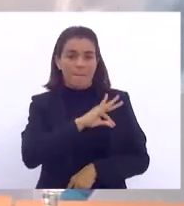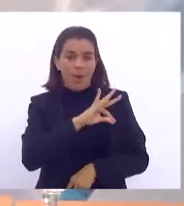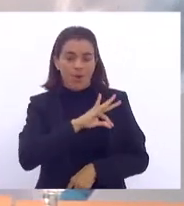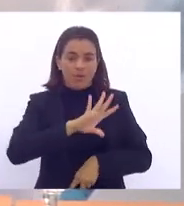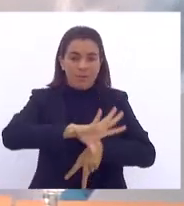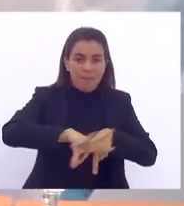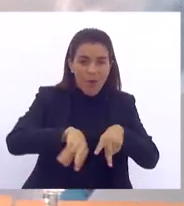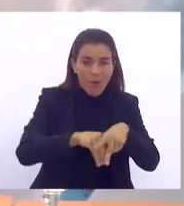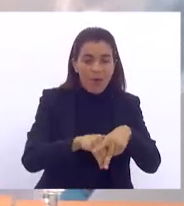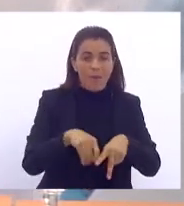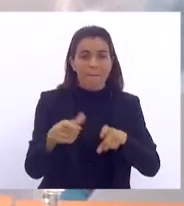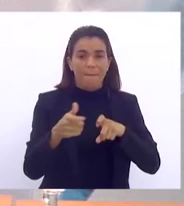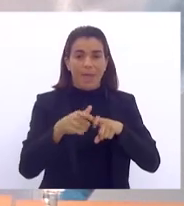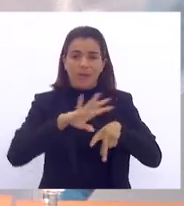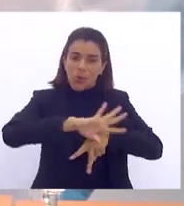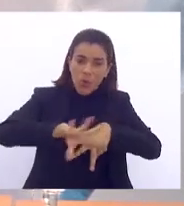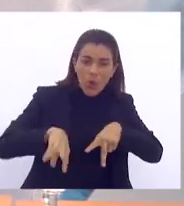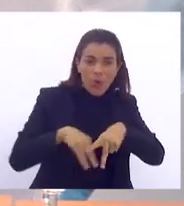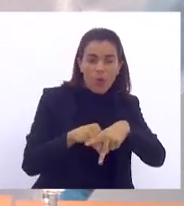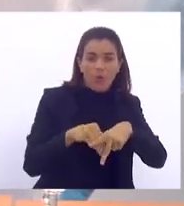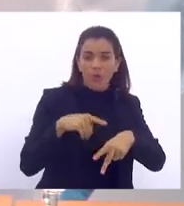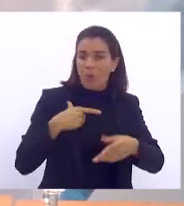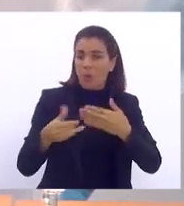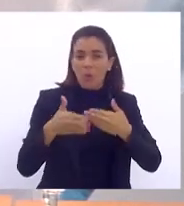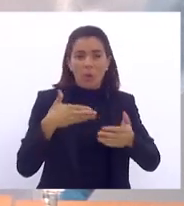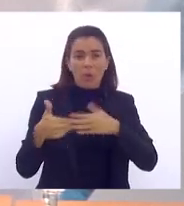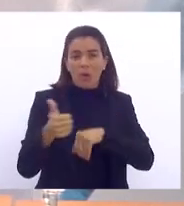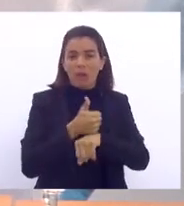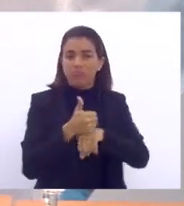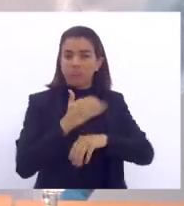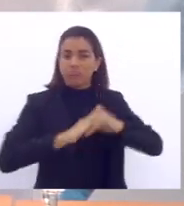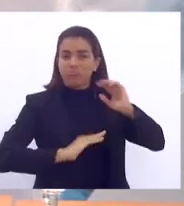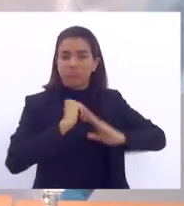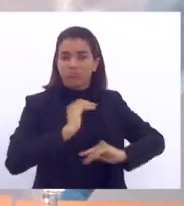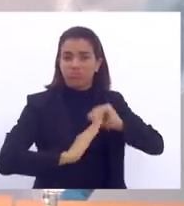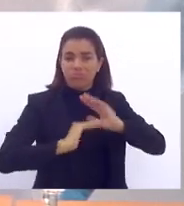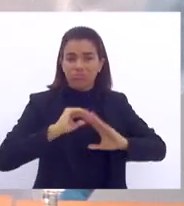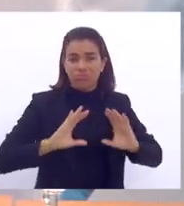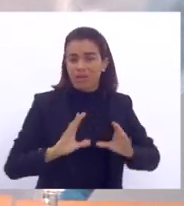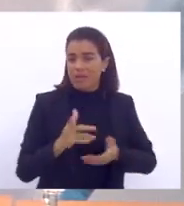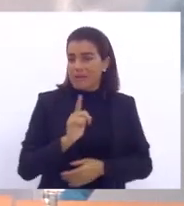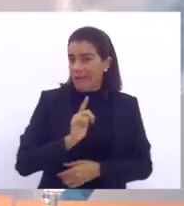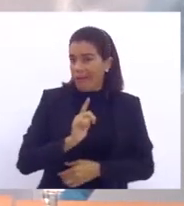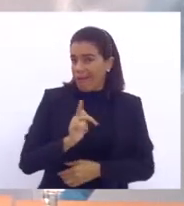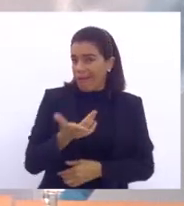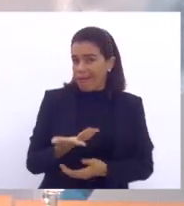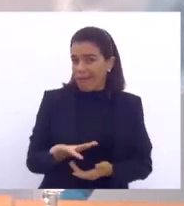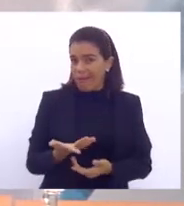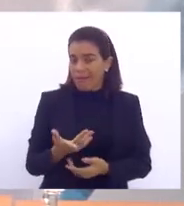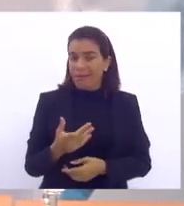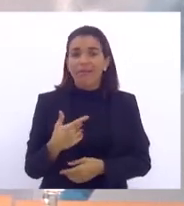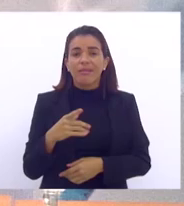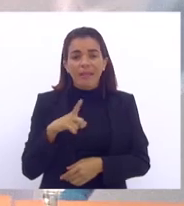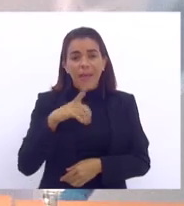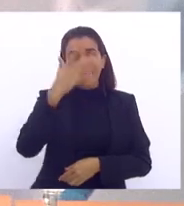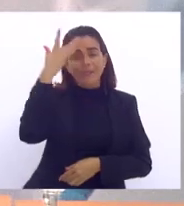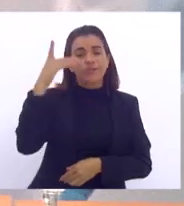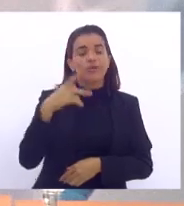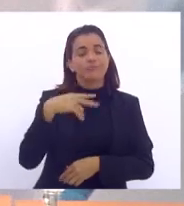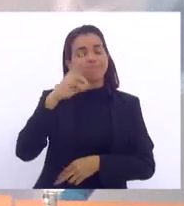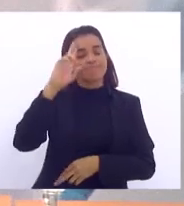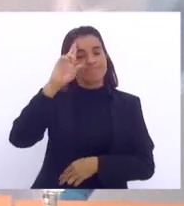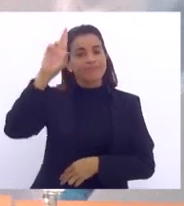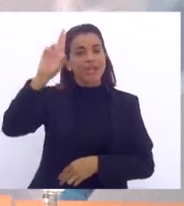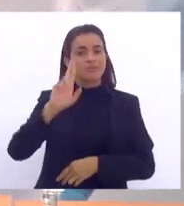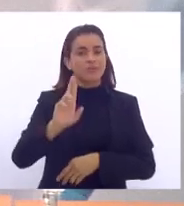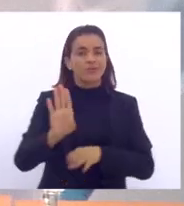médicos né em qualquer classe então a gente não pode manchar é do porteiro ao mais